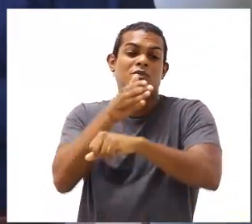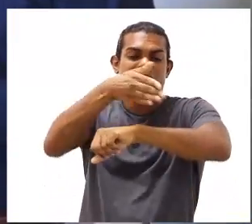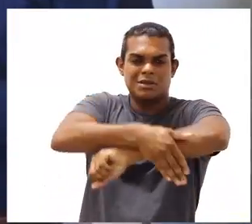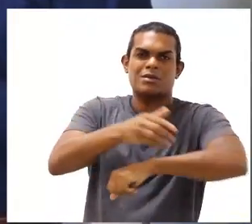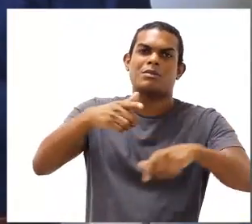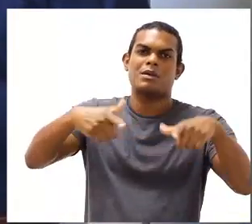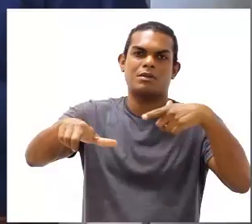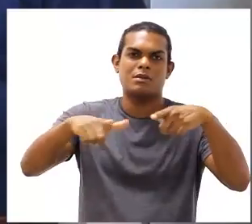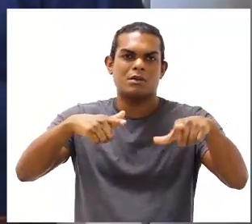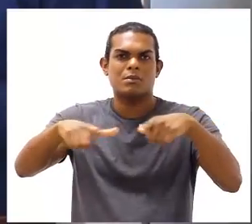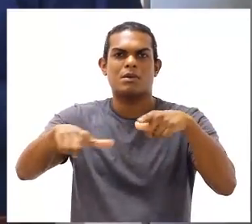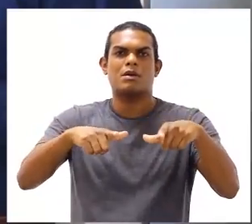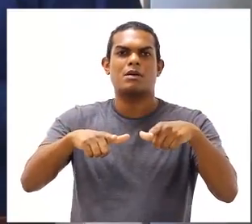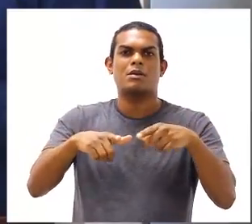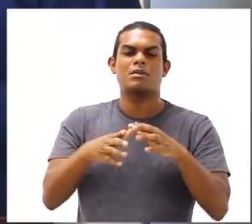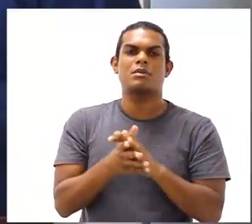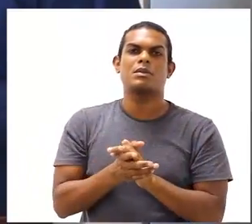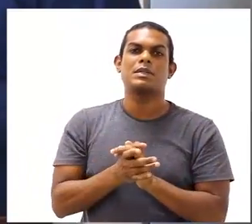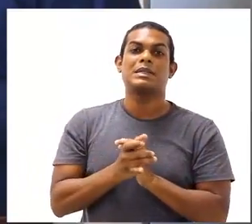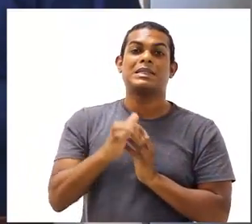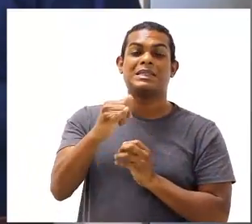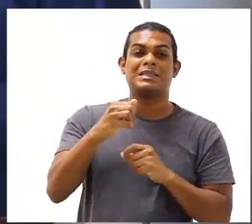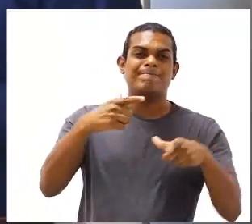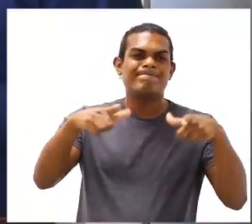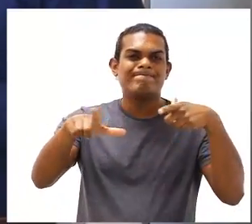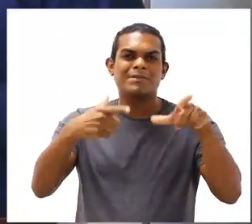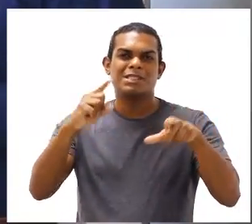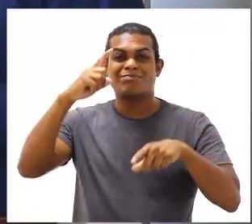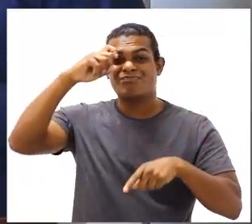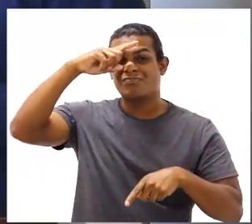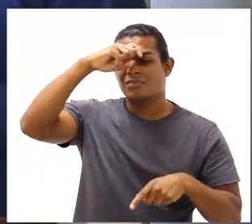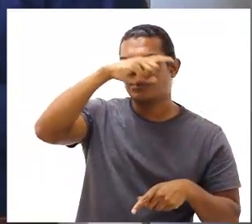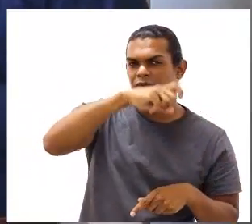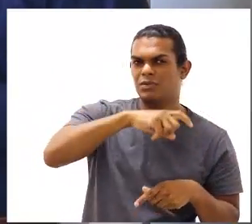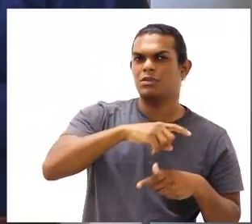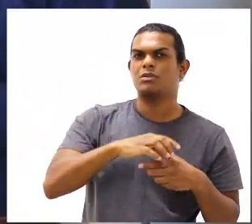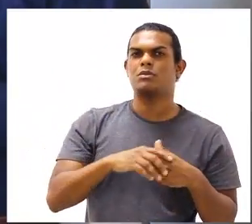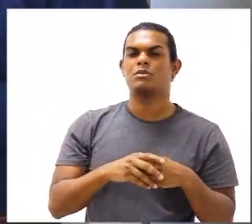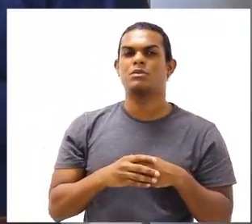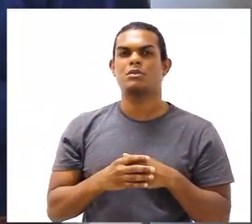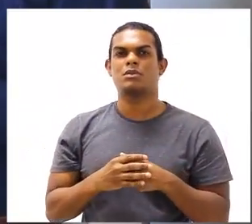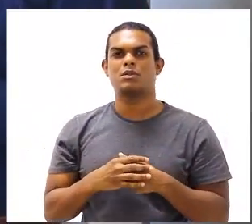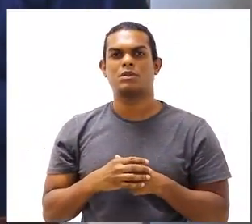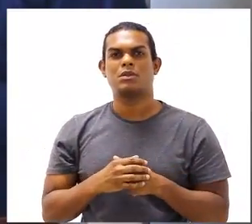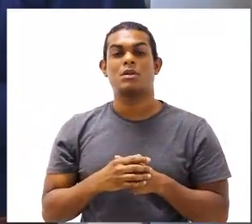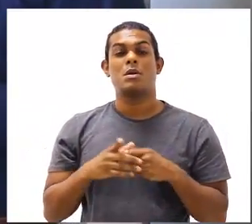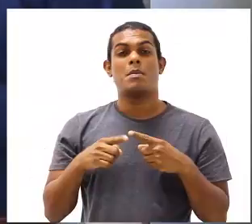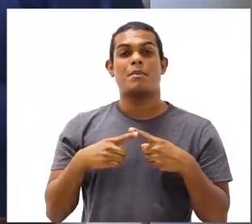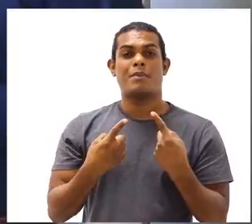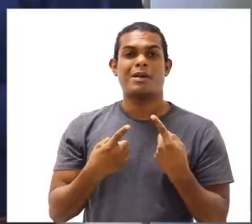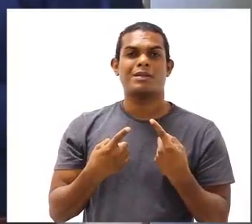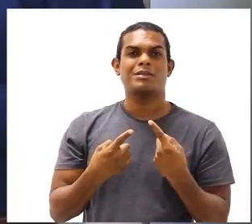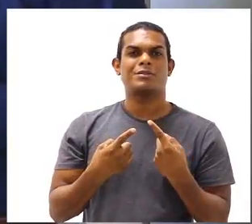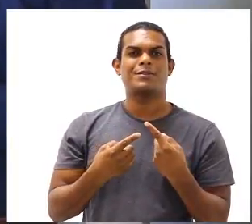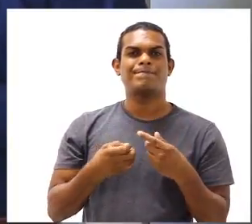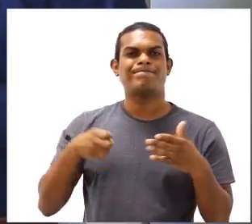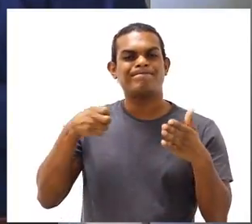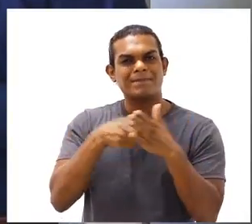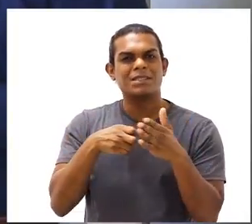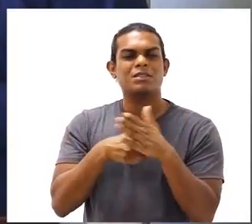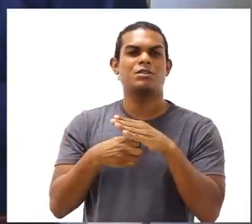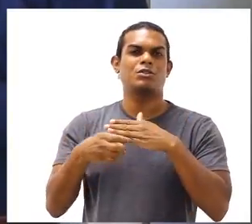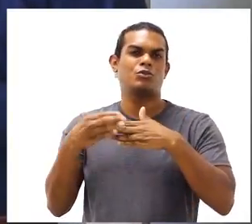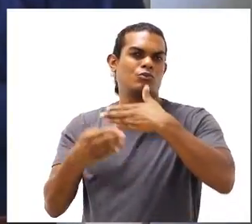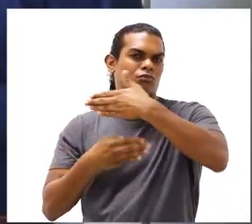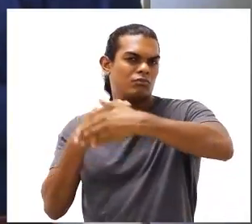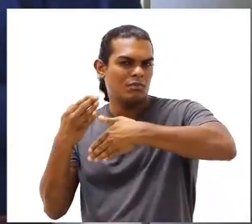esse mercado que sim é competitivo, mas que pede uma integração, né, um relacionamento, né, entre pessoas, porque o conhecimento que é,